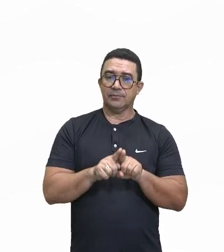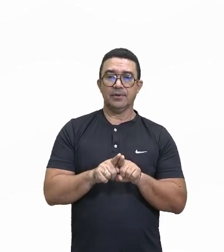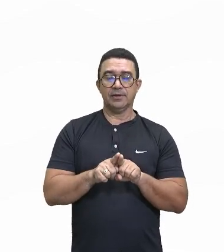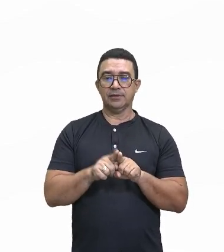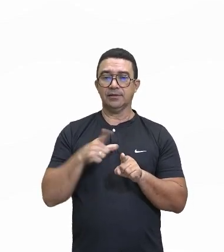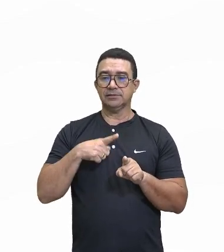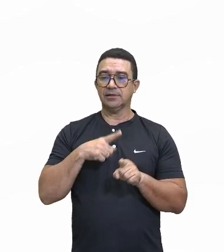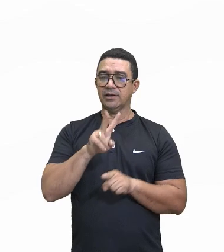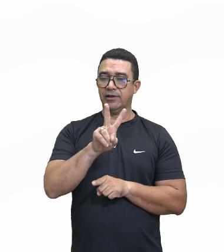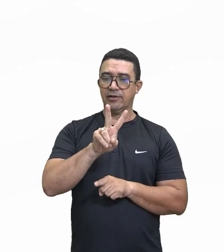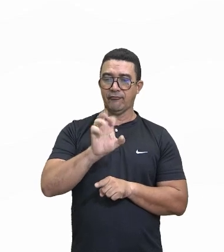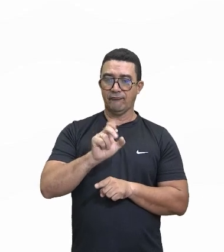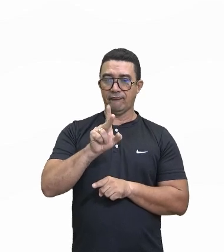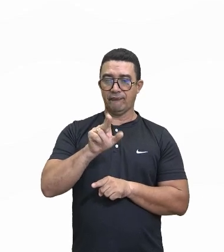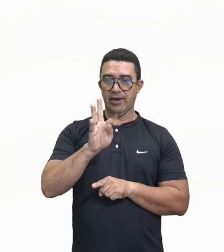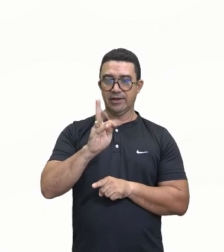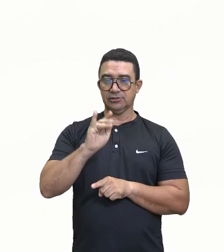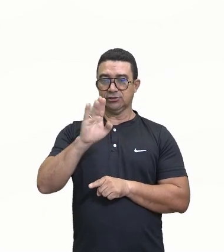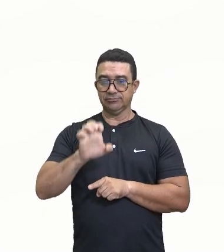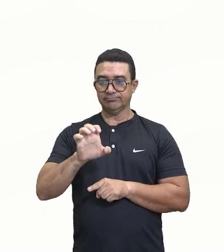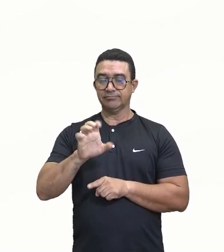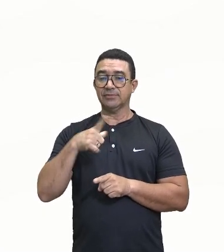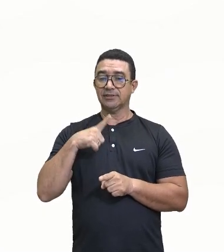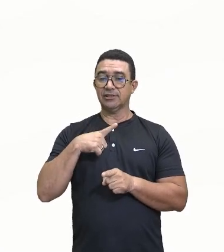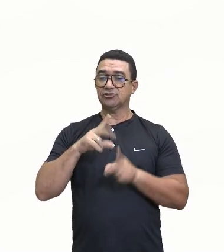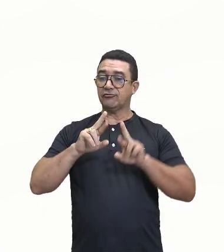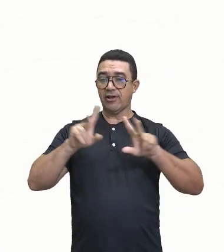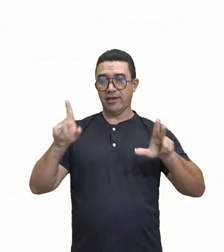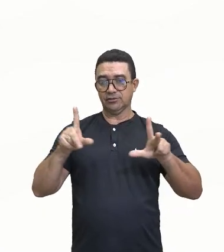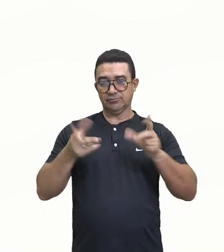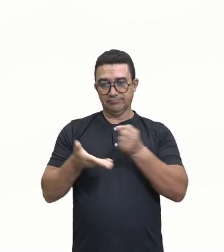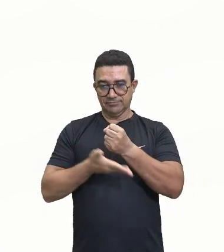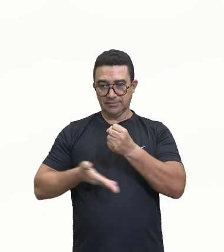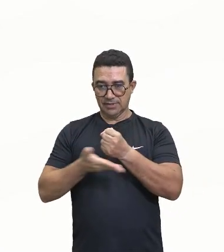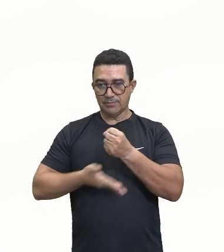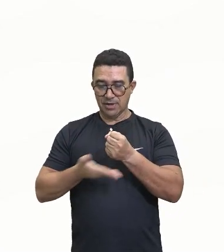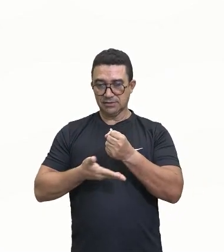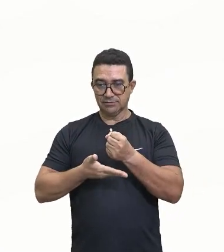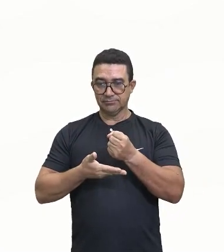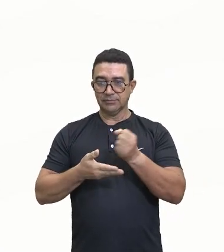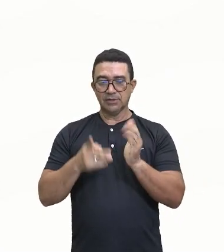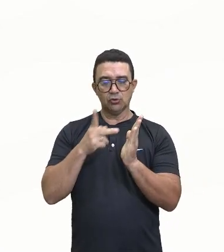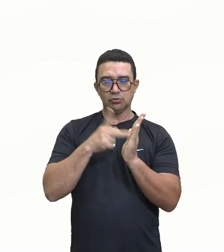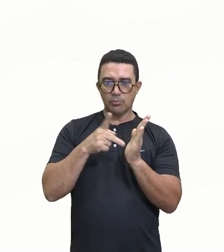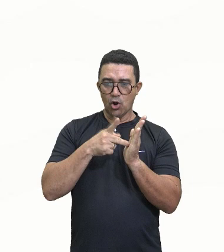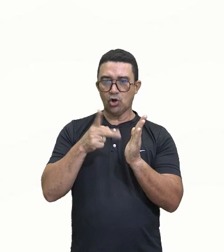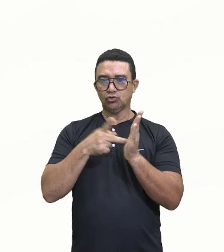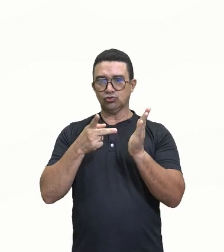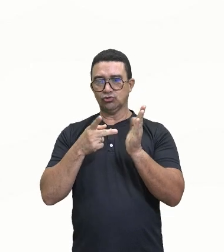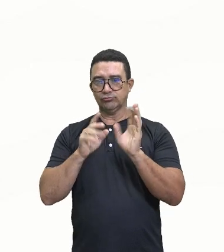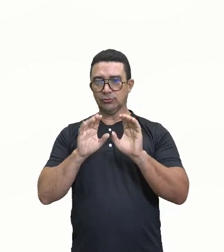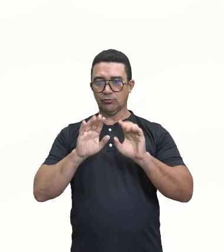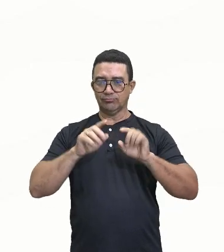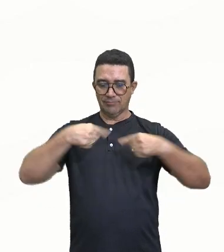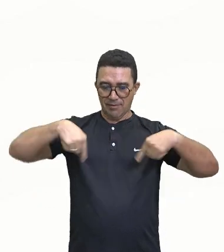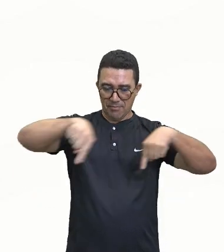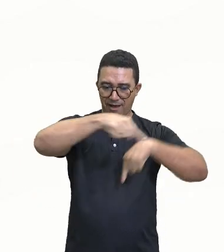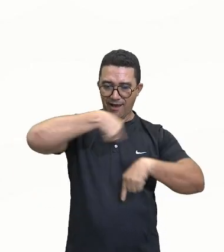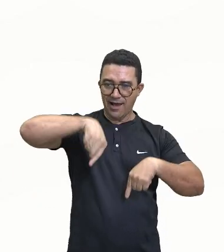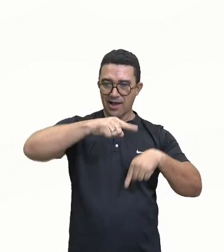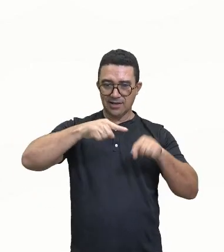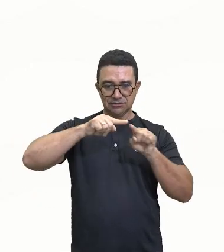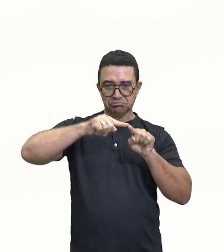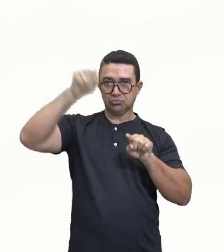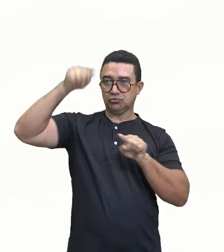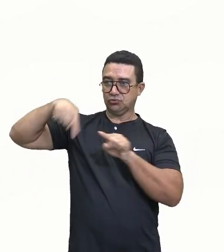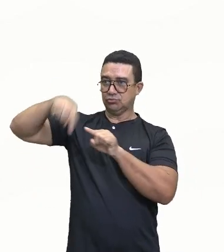plano diferente da base. Então, toda essa reunião aí forma essas figuras que estão aqui. E o